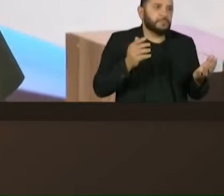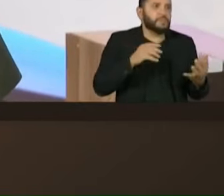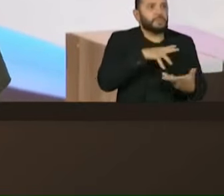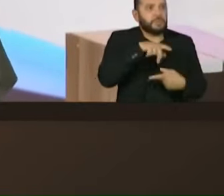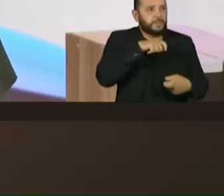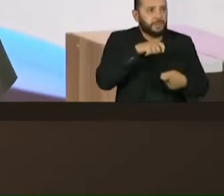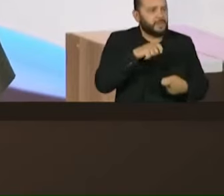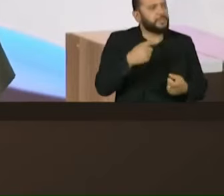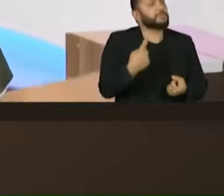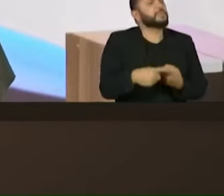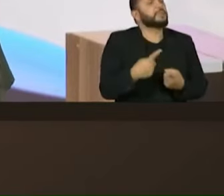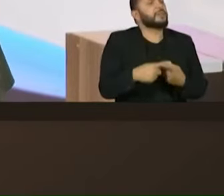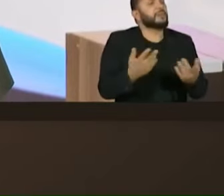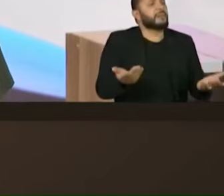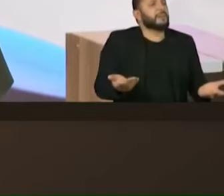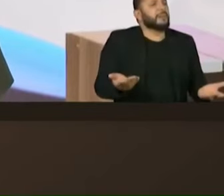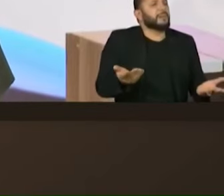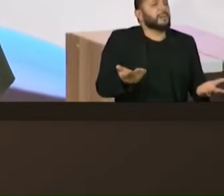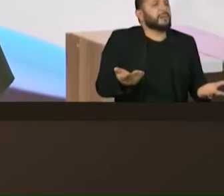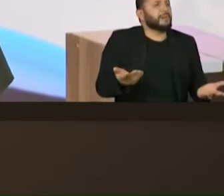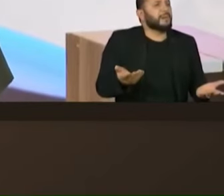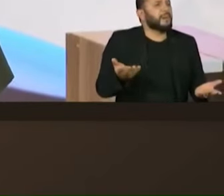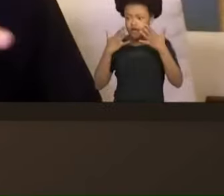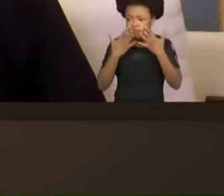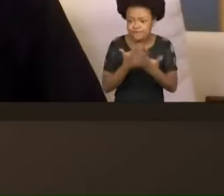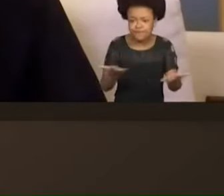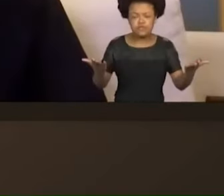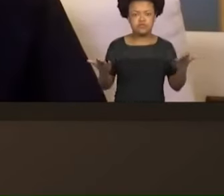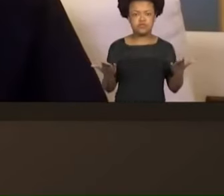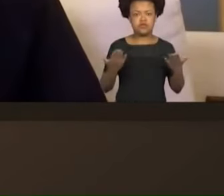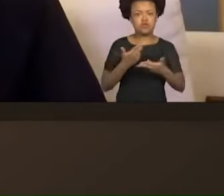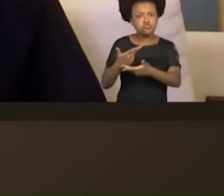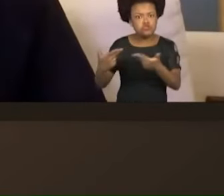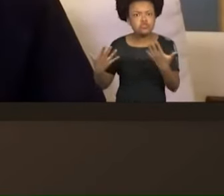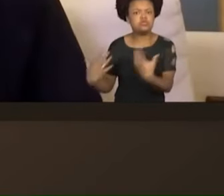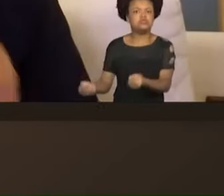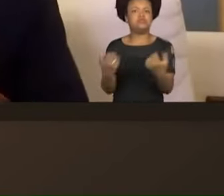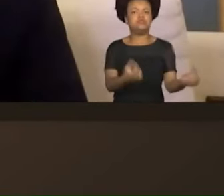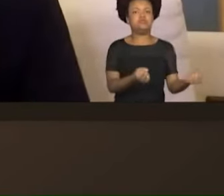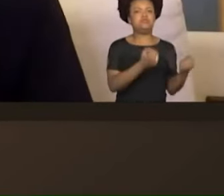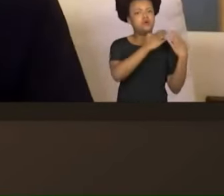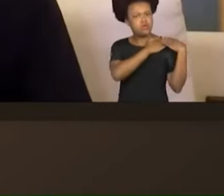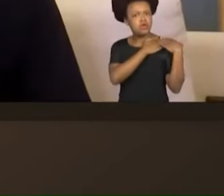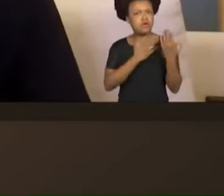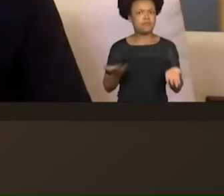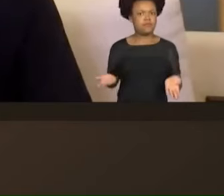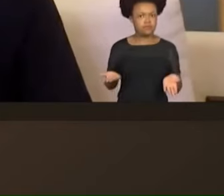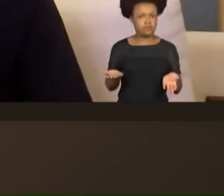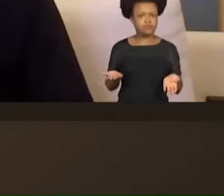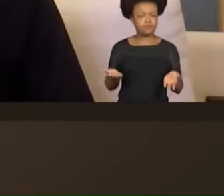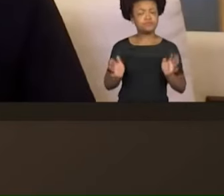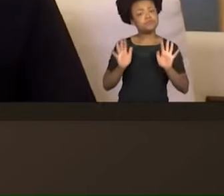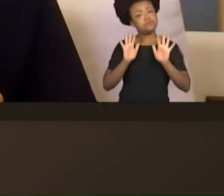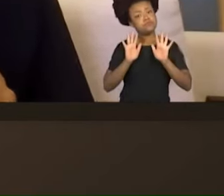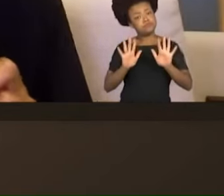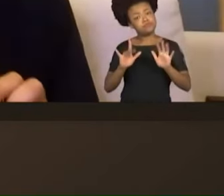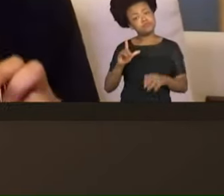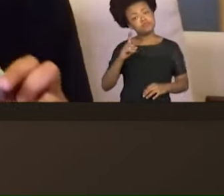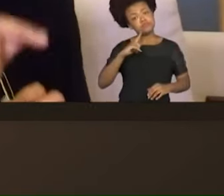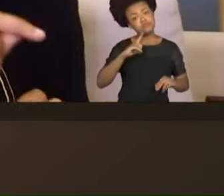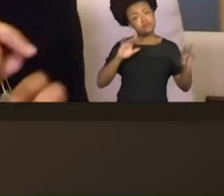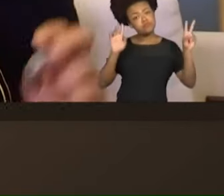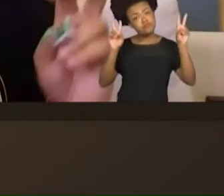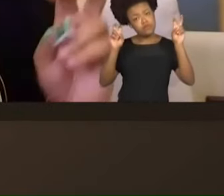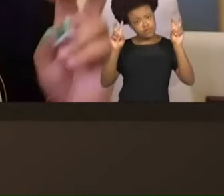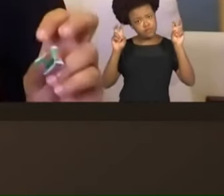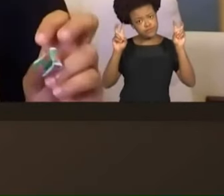chegando aonde mais precisa, né? Tanto o que a gente tem chamado de identitário, quanto